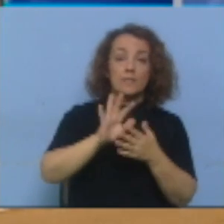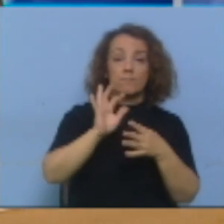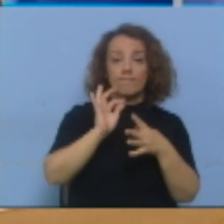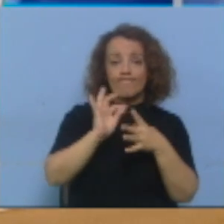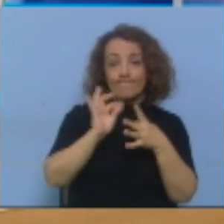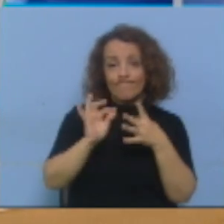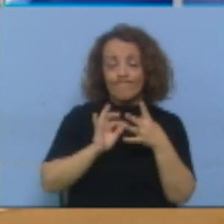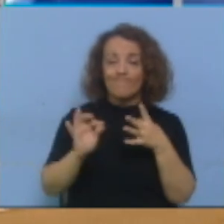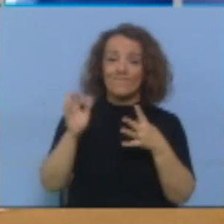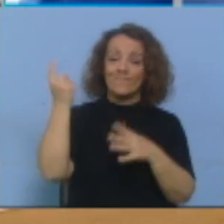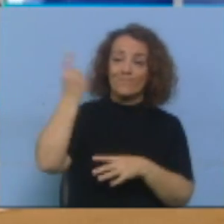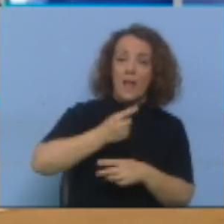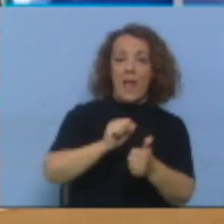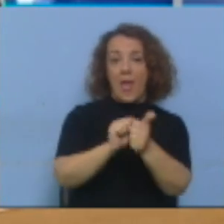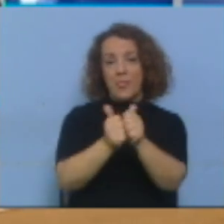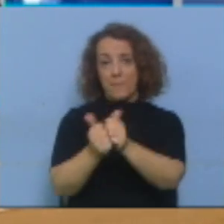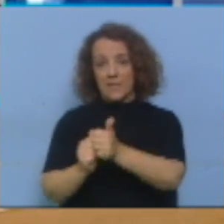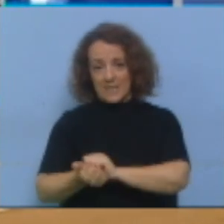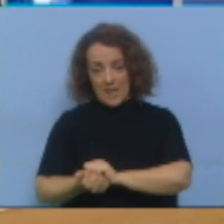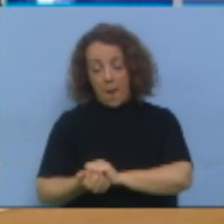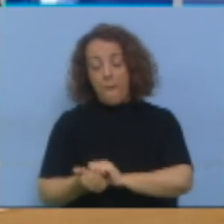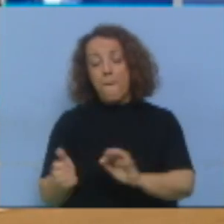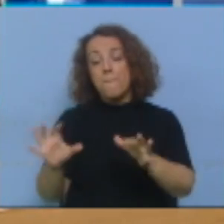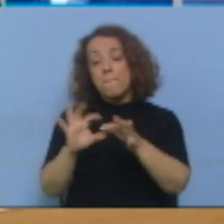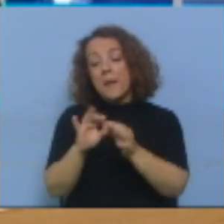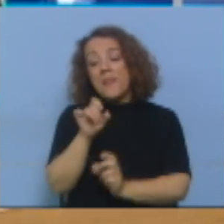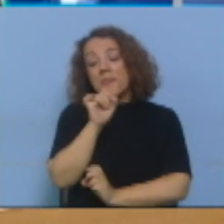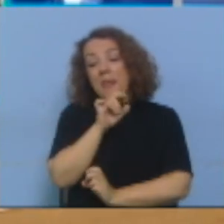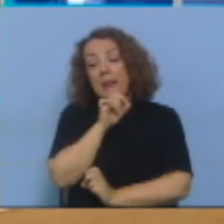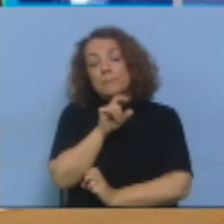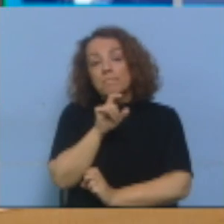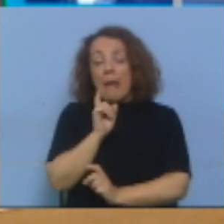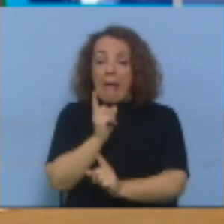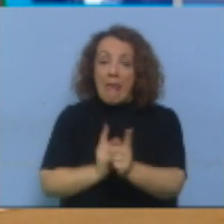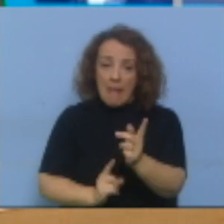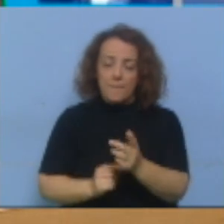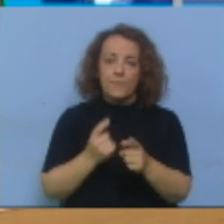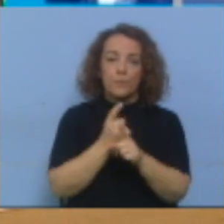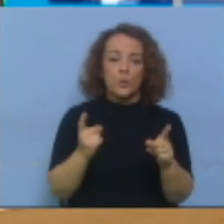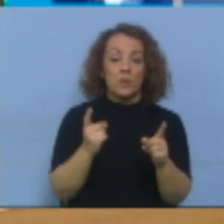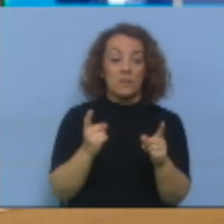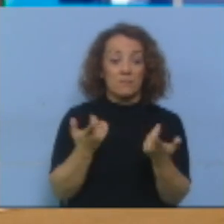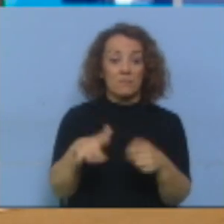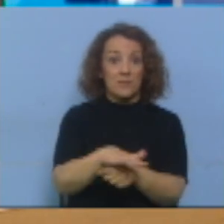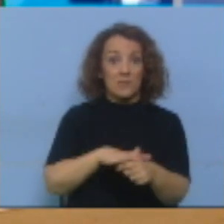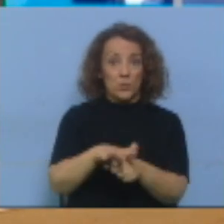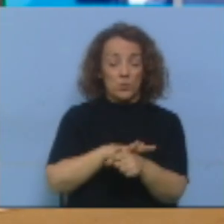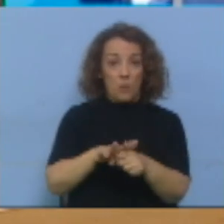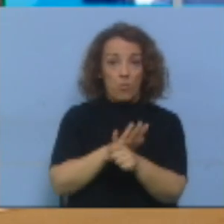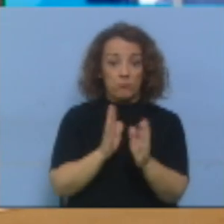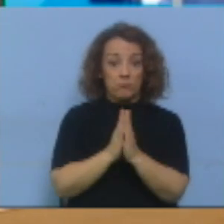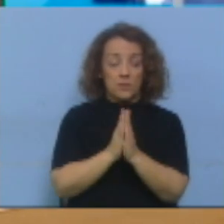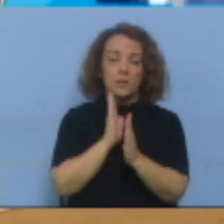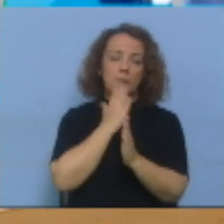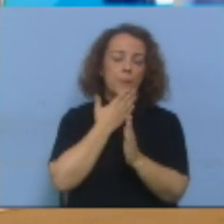as adaptações que se fazem aos ritos, celebrando dentro daquilo que seja possível, porque a situação de celebração vai ser muito diferente conforme